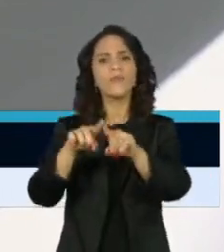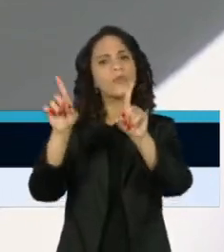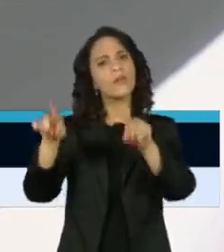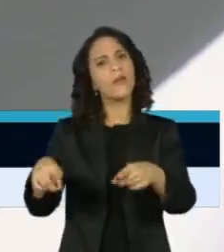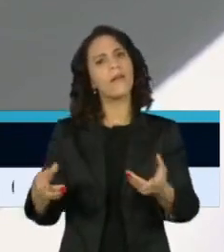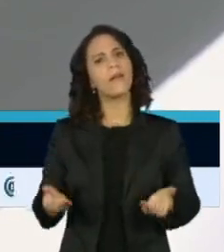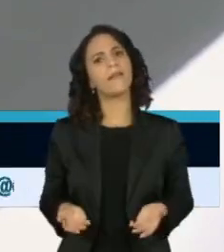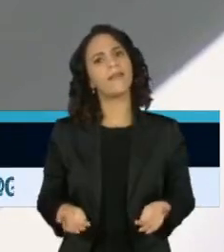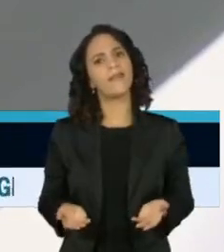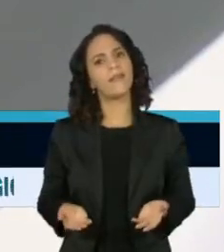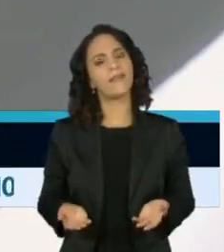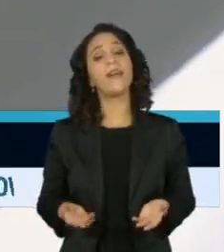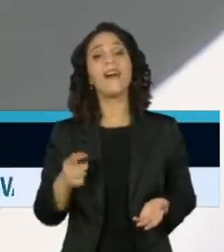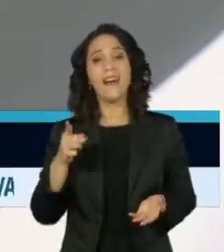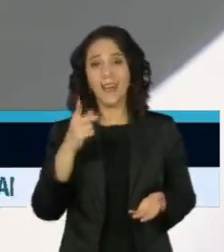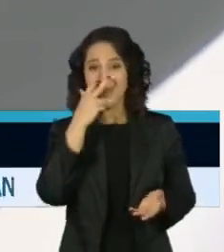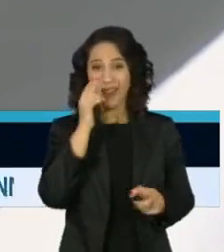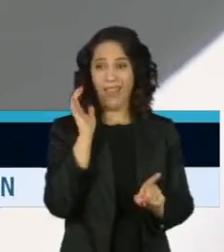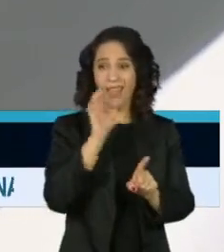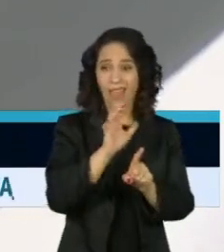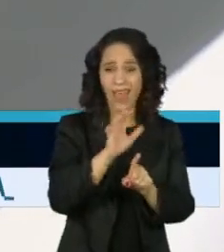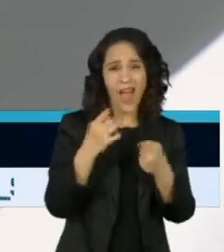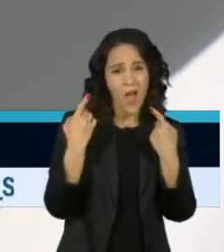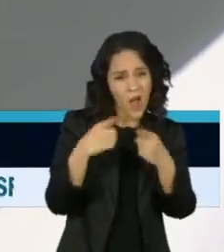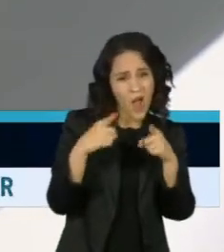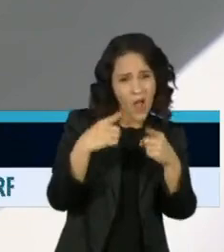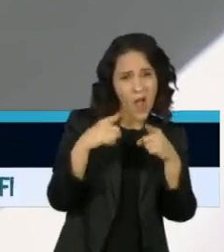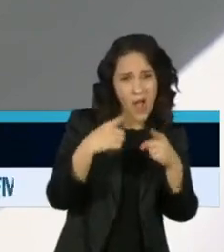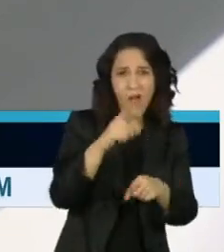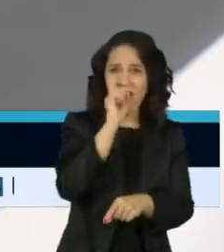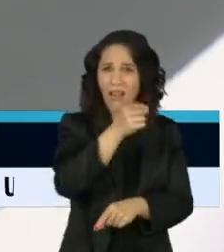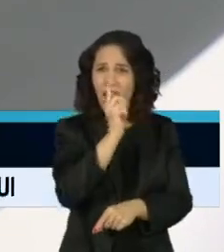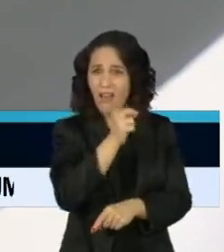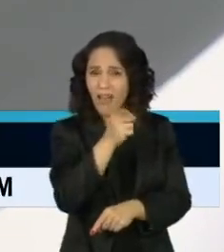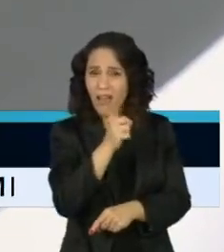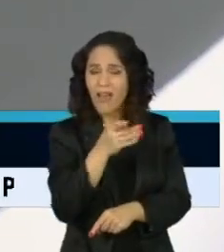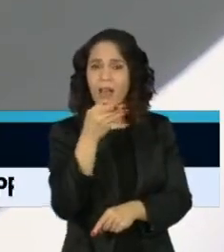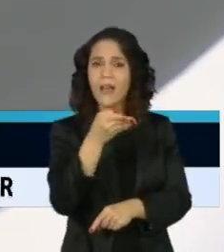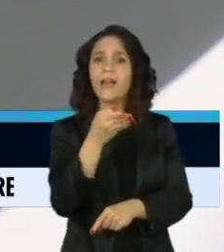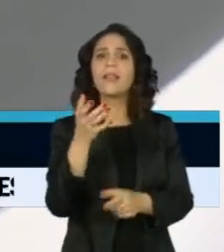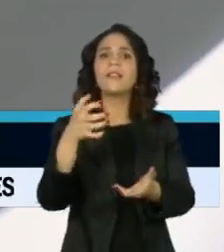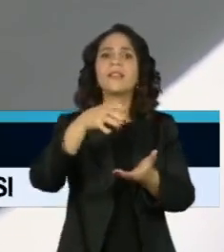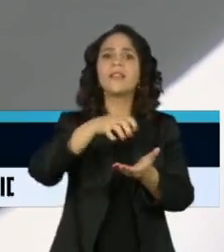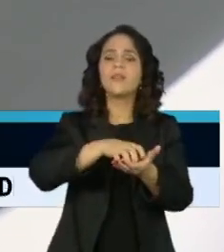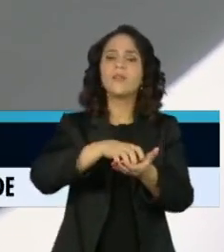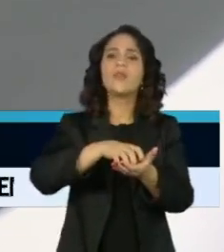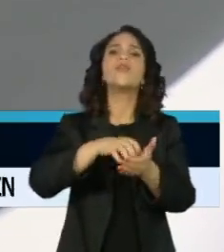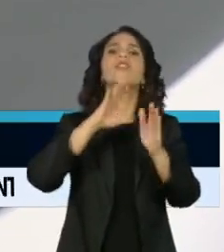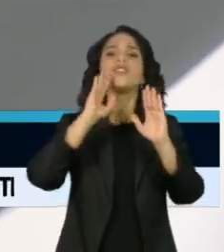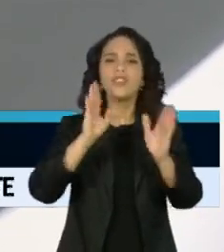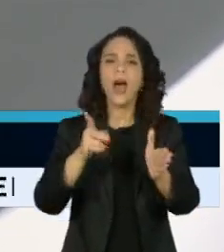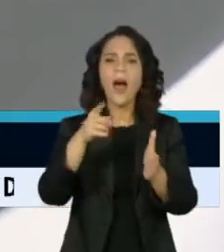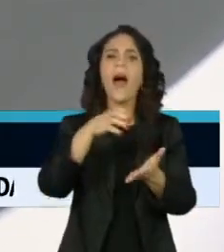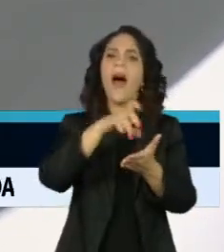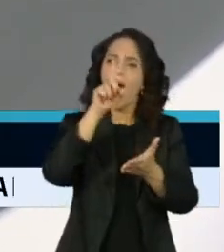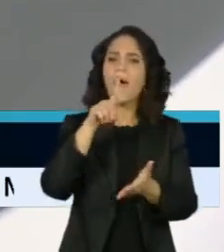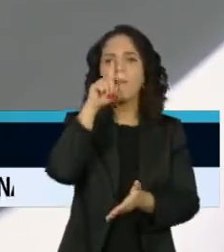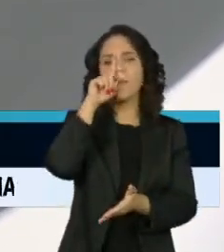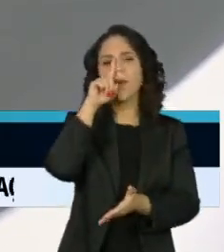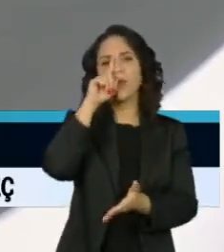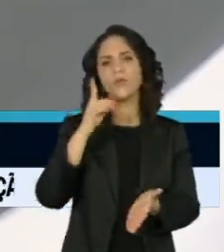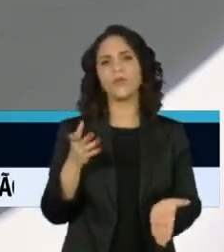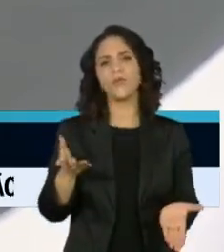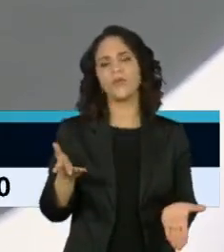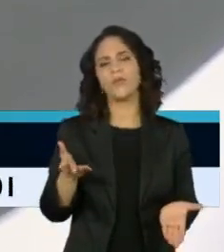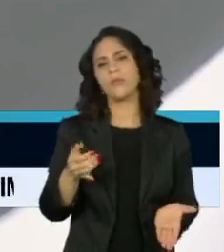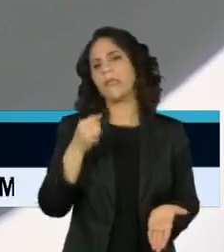funcionários e essa excitação vai exatamente daquele setor que já mostraram que são perigosos tais